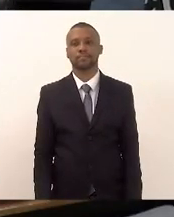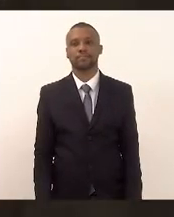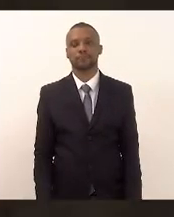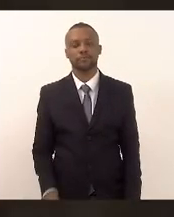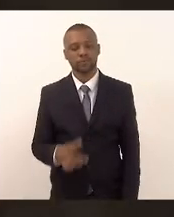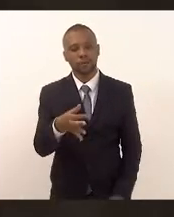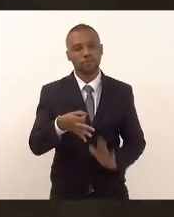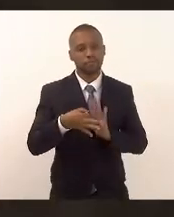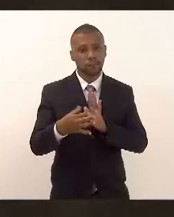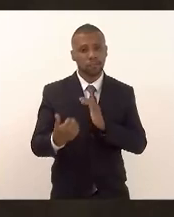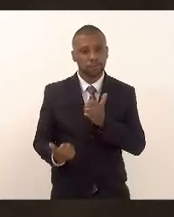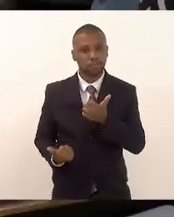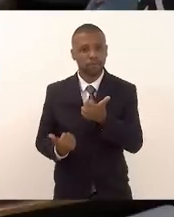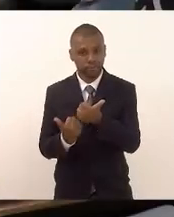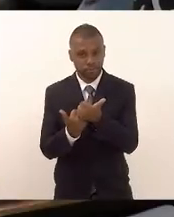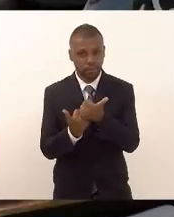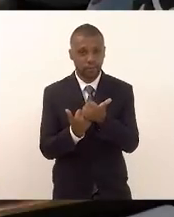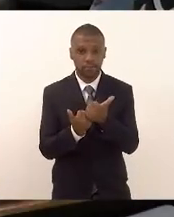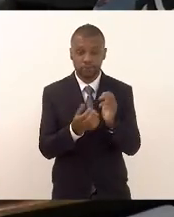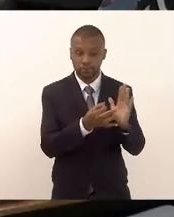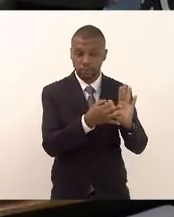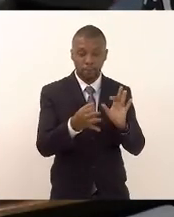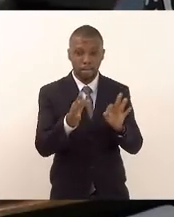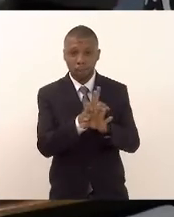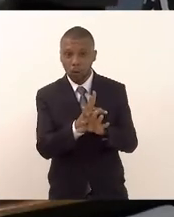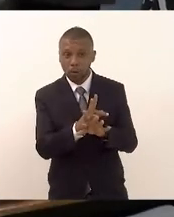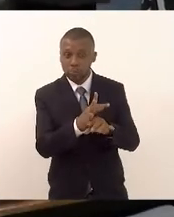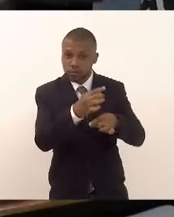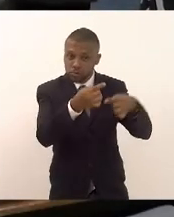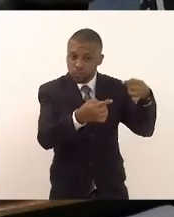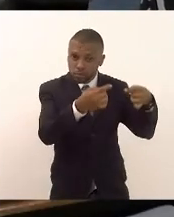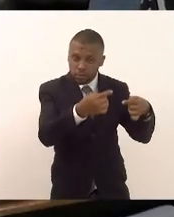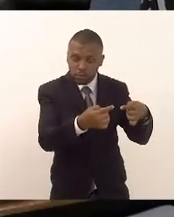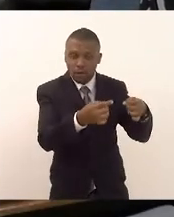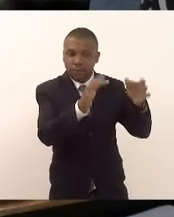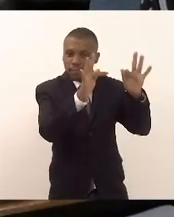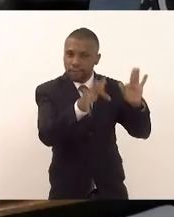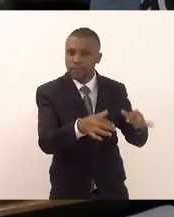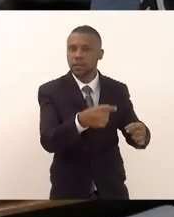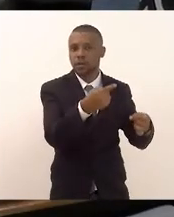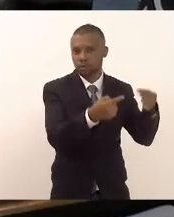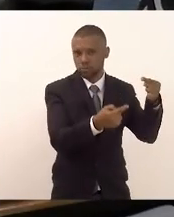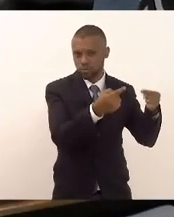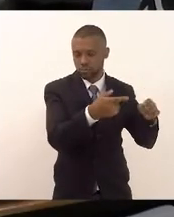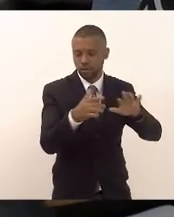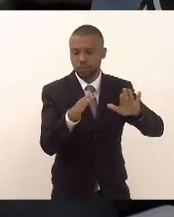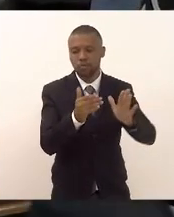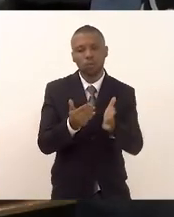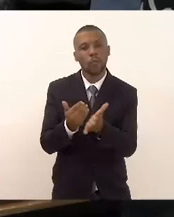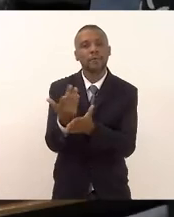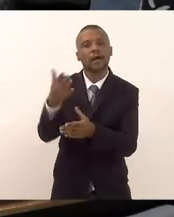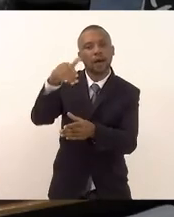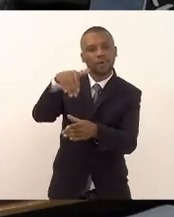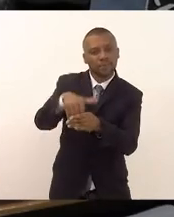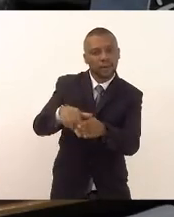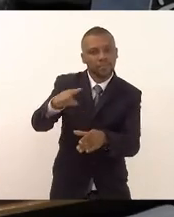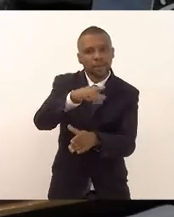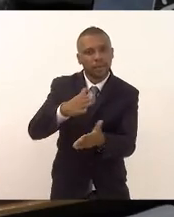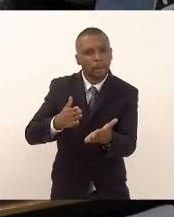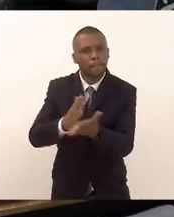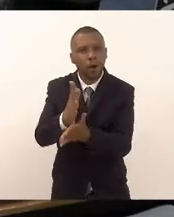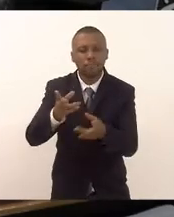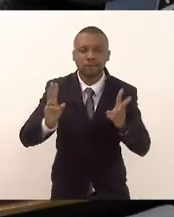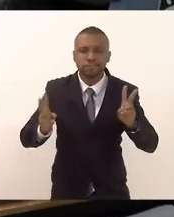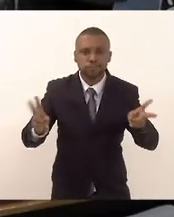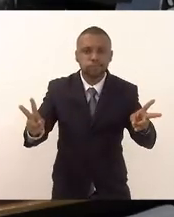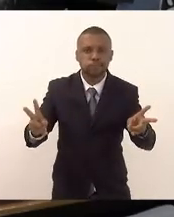Parecer favorável, presidente. Com os pareceres emitidos em discussão, não havendo quem queira discutir, encerrada a discussão, Em votação, se os que aprovam permaneçam